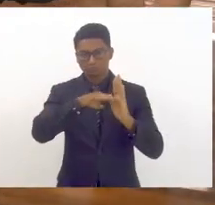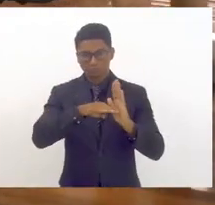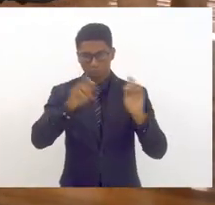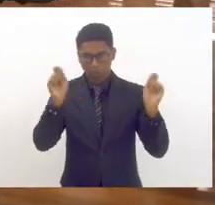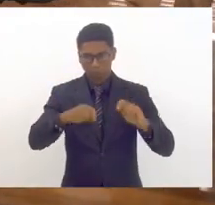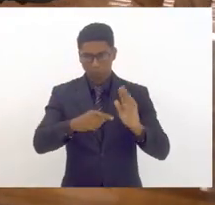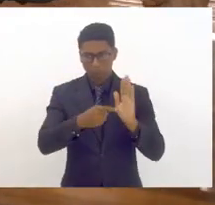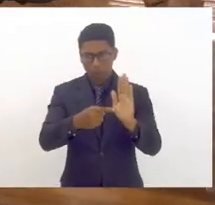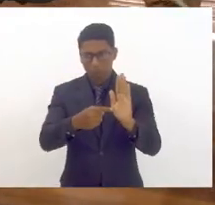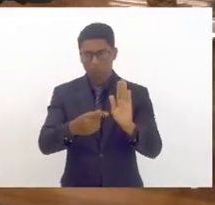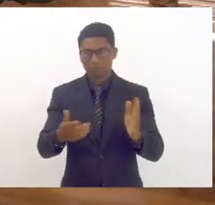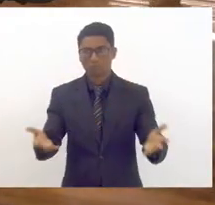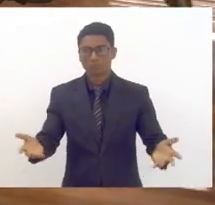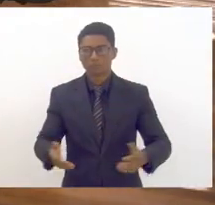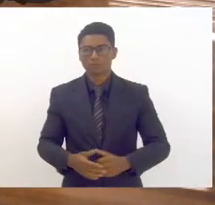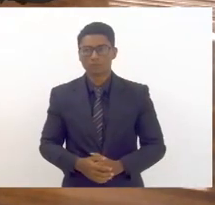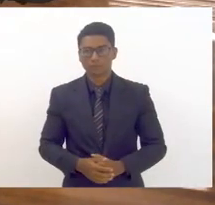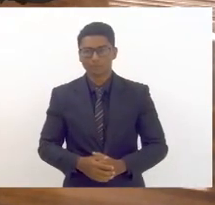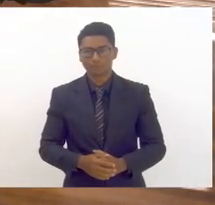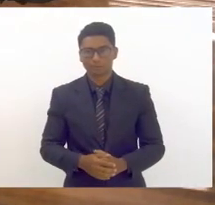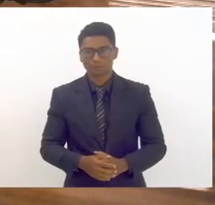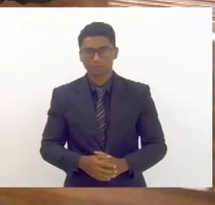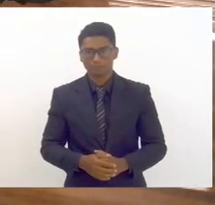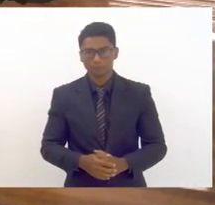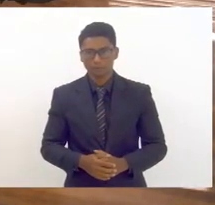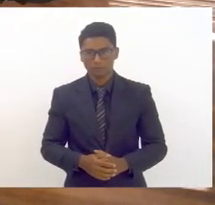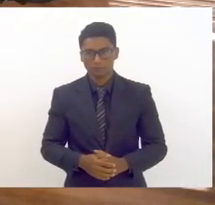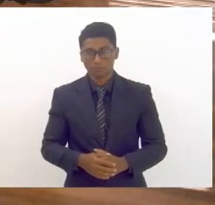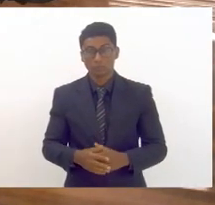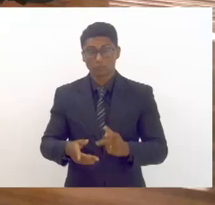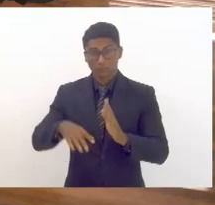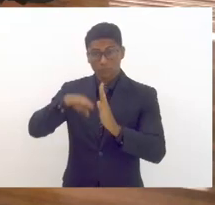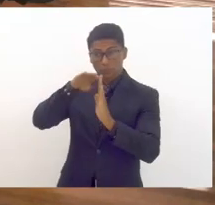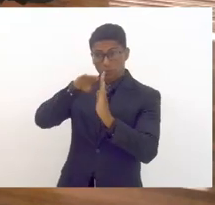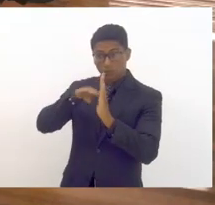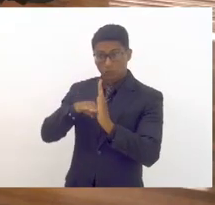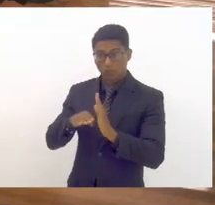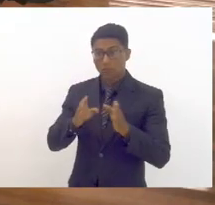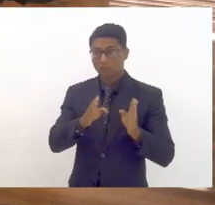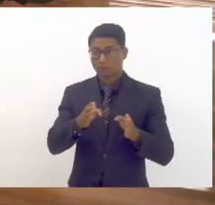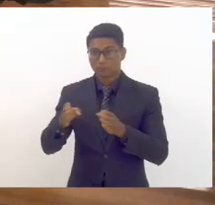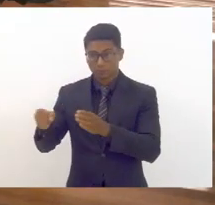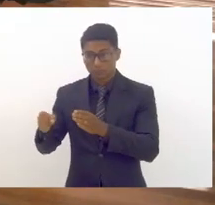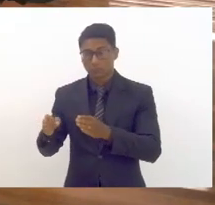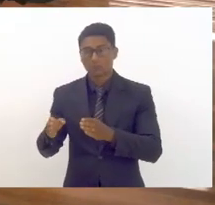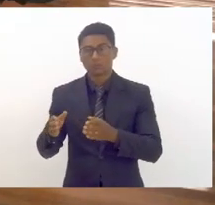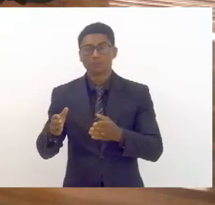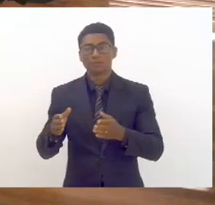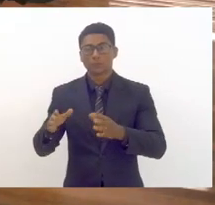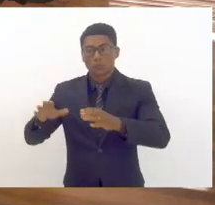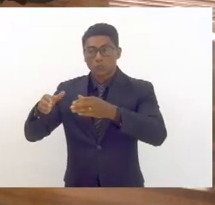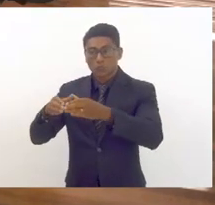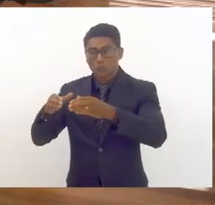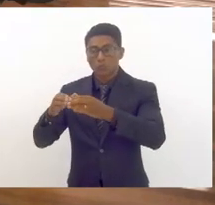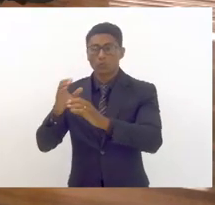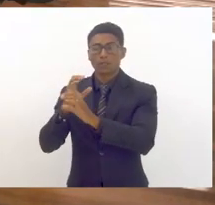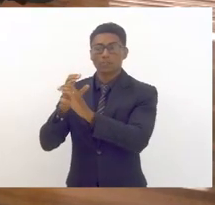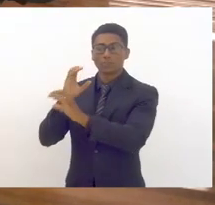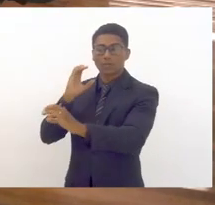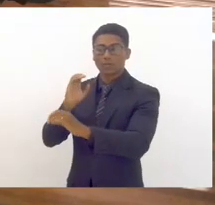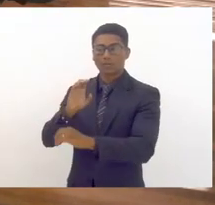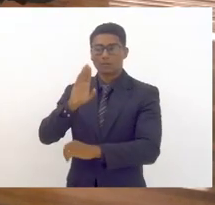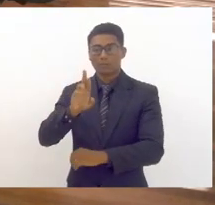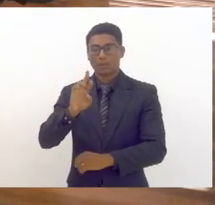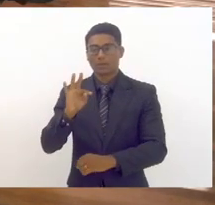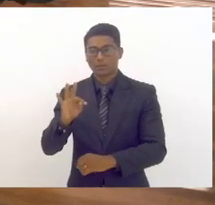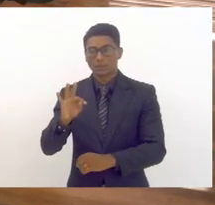Esse cronograma, você fala, está sendo concluído junto com as engenharias das prestadoras, junto com a BR Telecom, que é